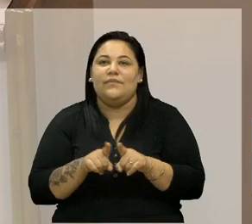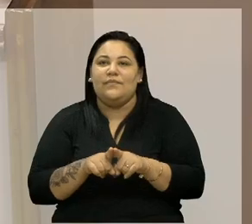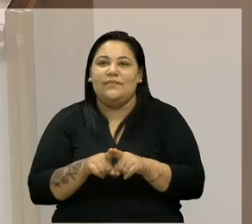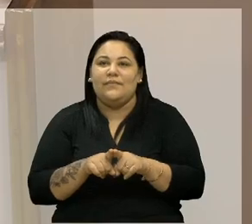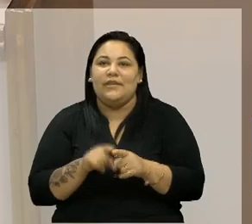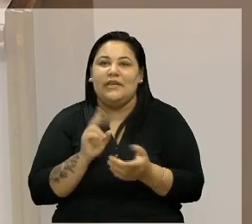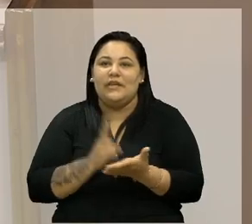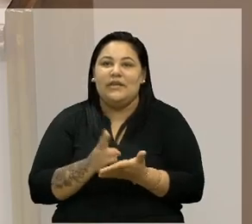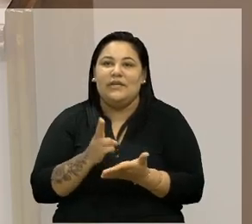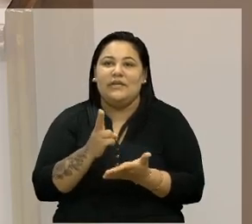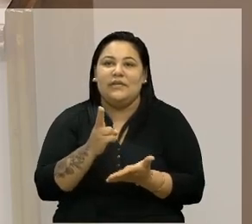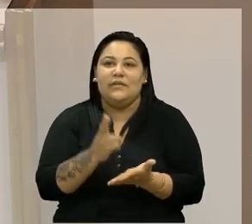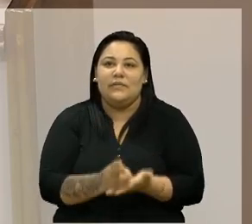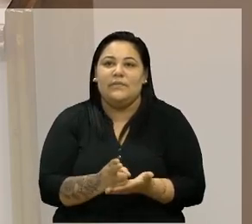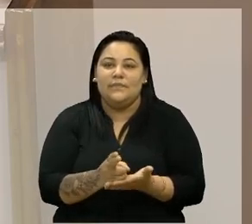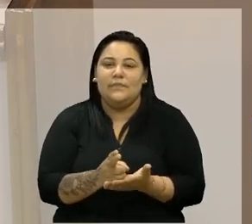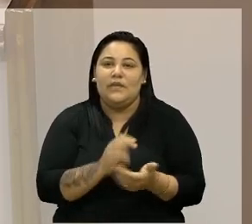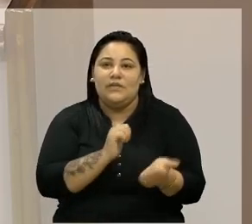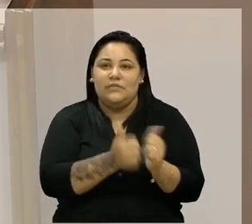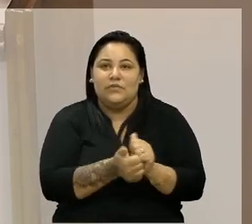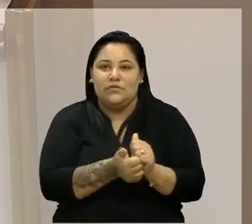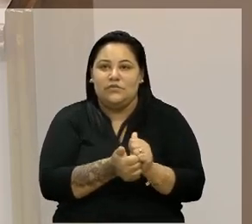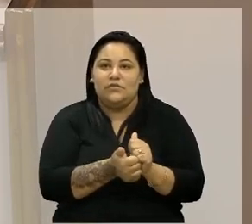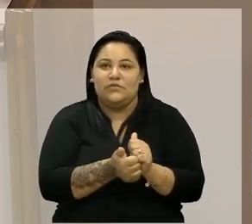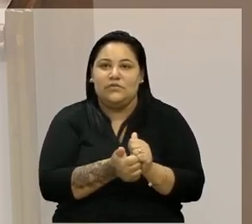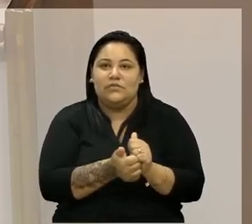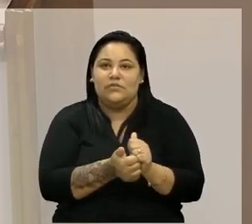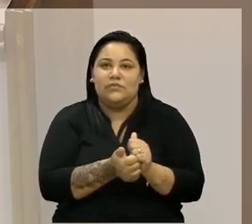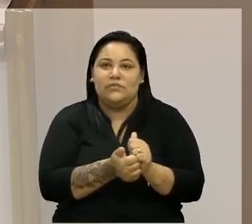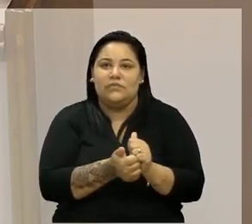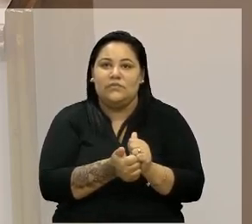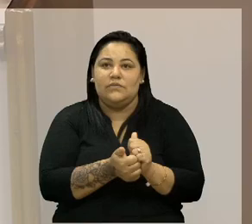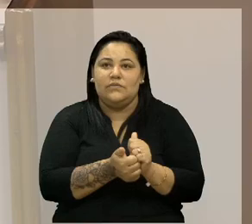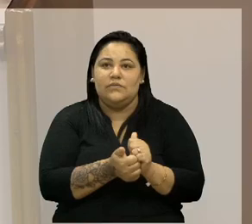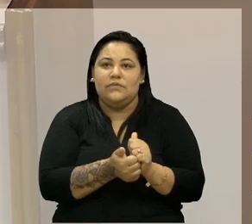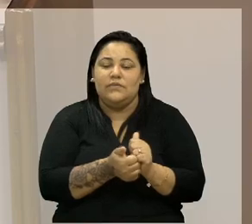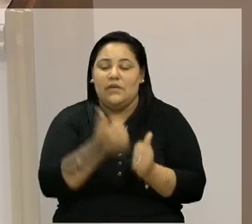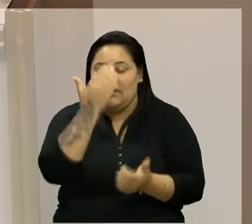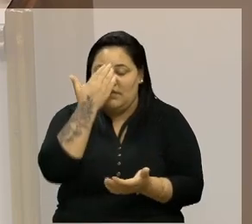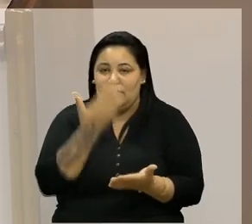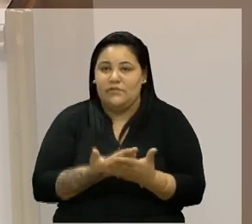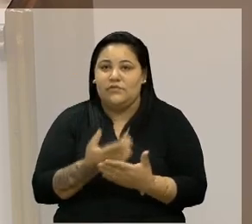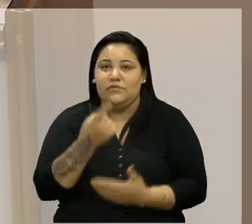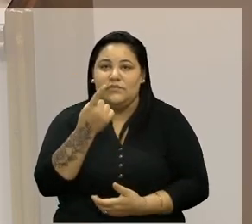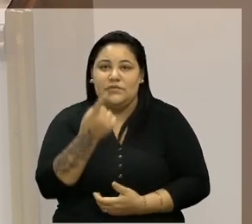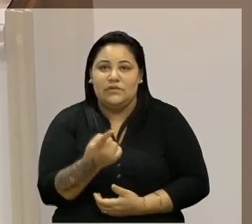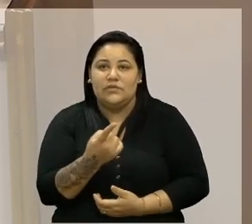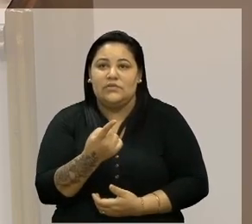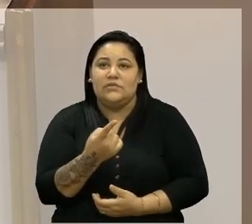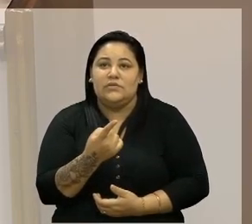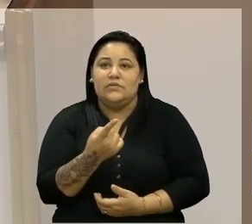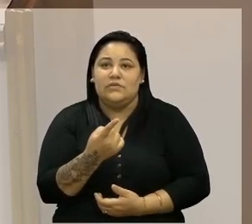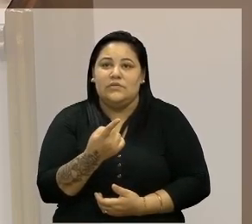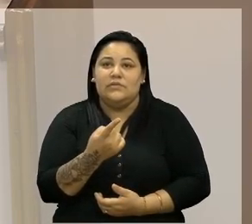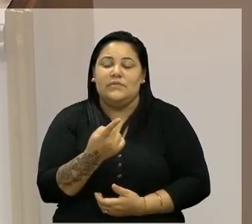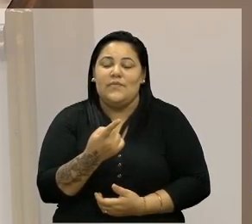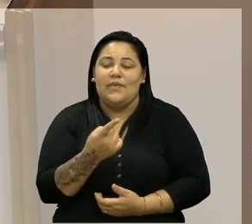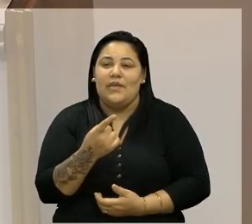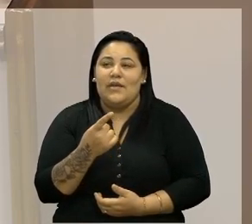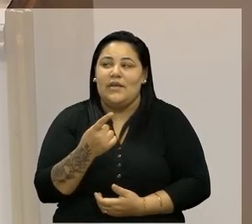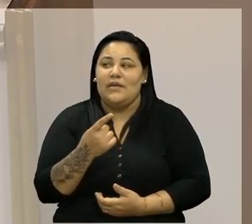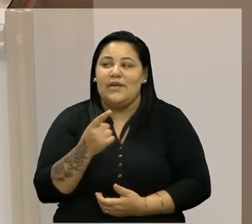me vangoro do esporte vou vou confessar aqui acredito que vocês vão rir daquilo que eu vou dizer nunca andei